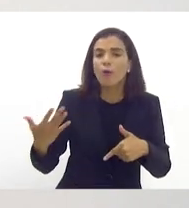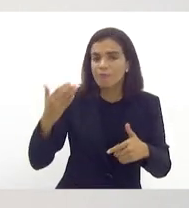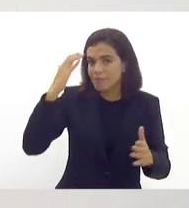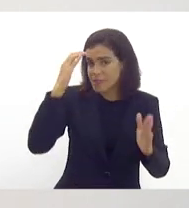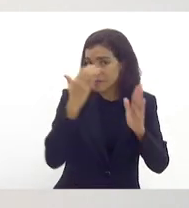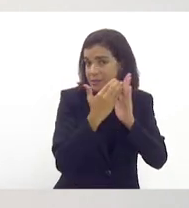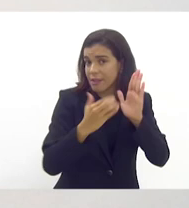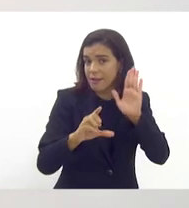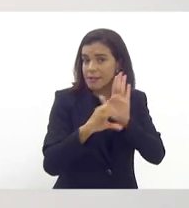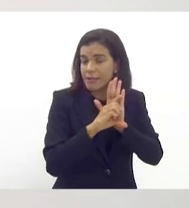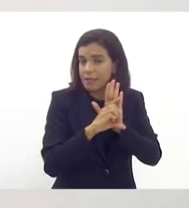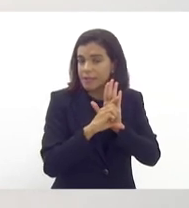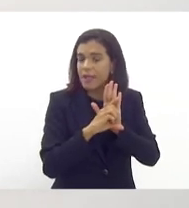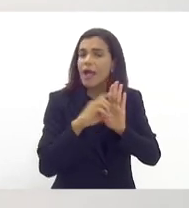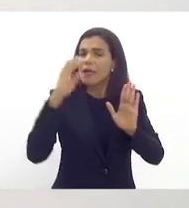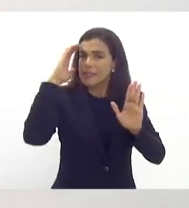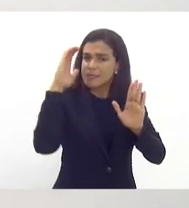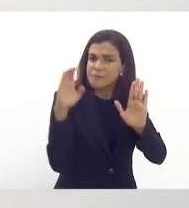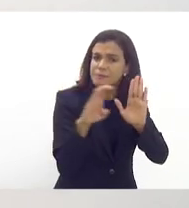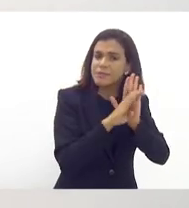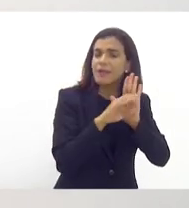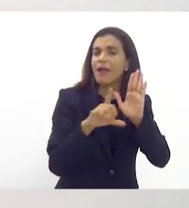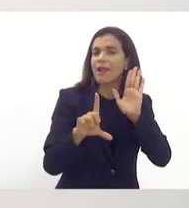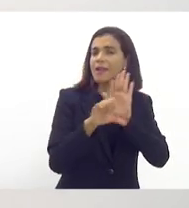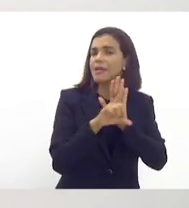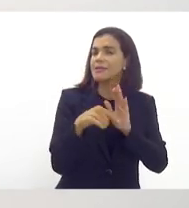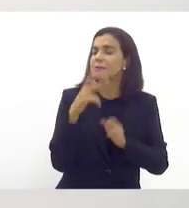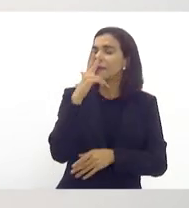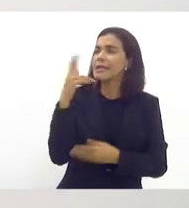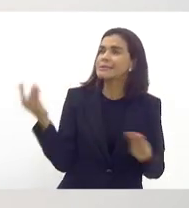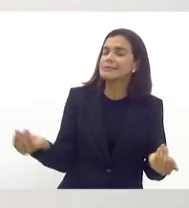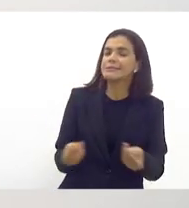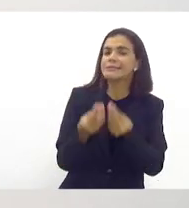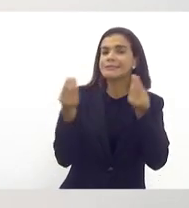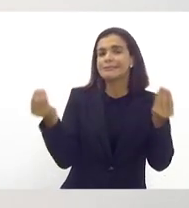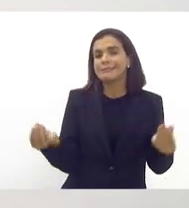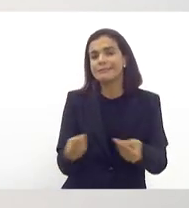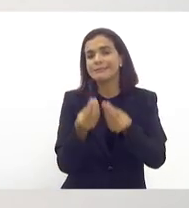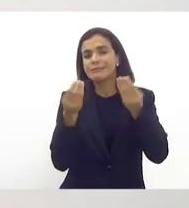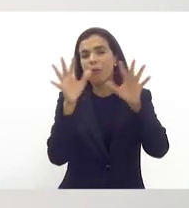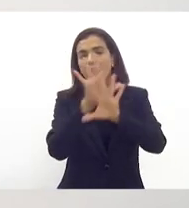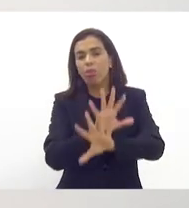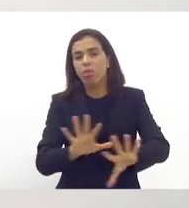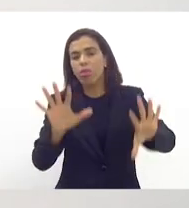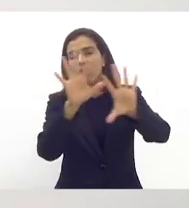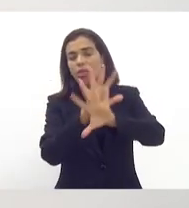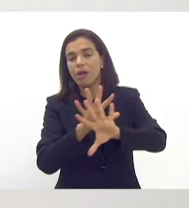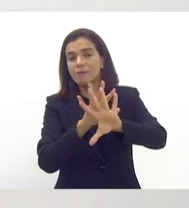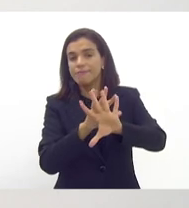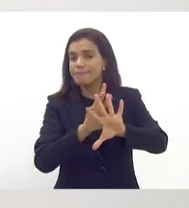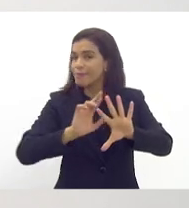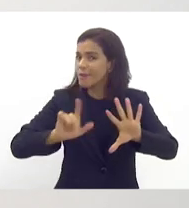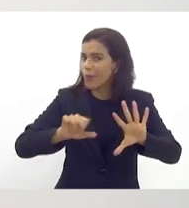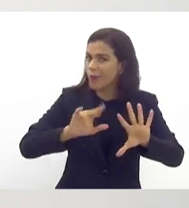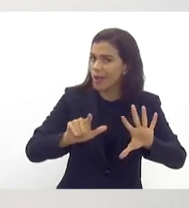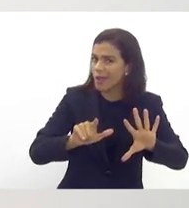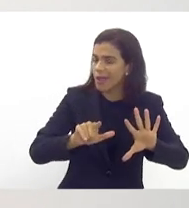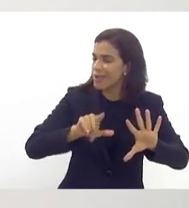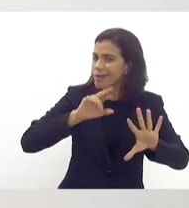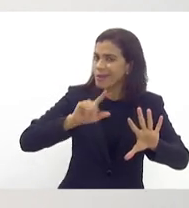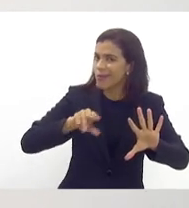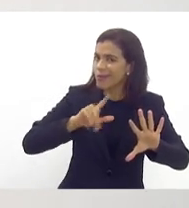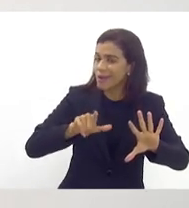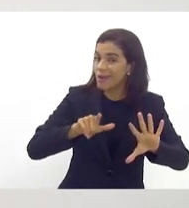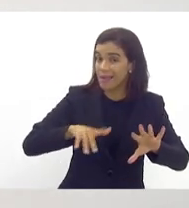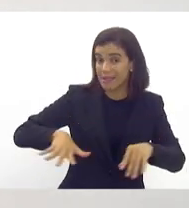lei E aí cumprir a lei fica às vezes parece que é muito subjetivo quando não o é não o é